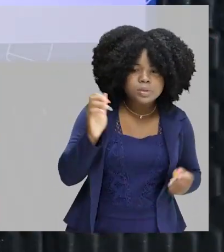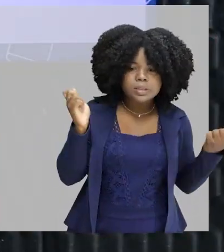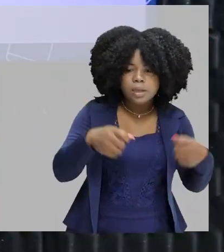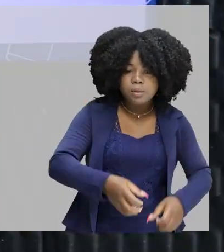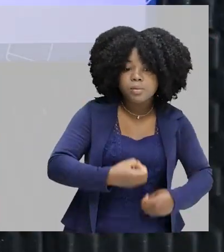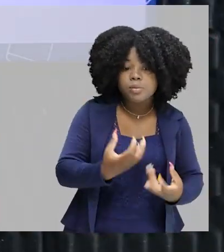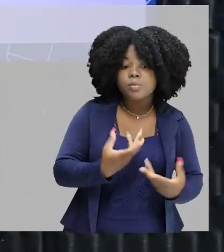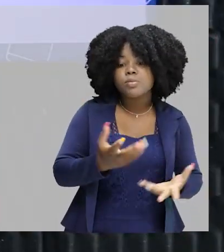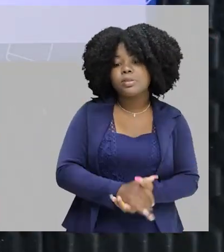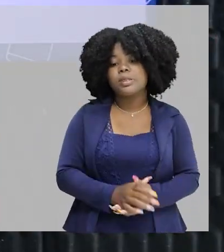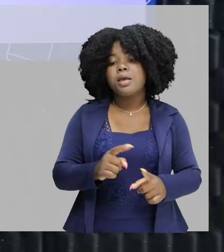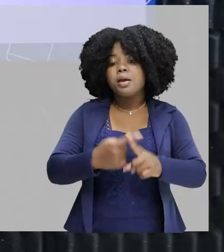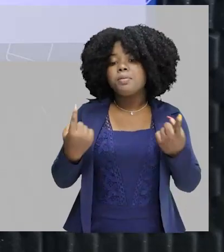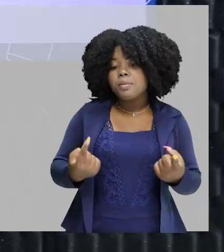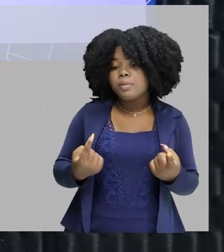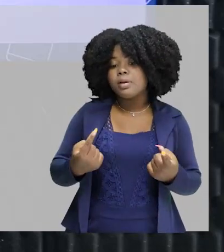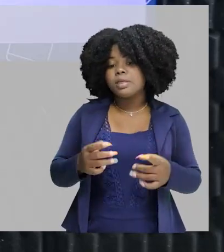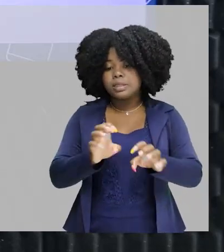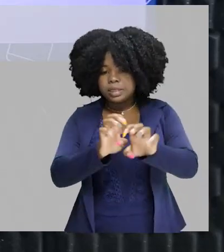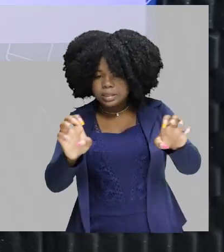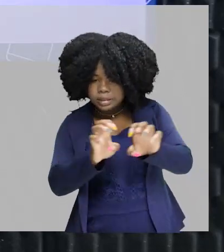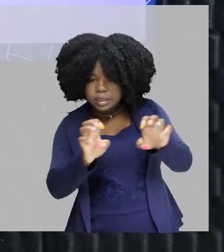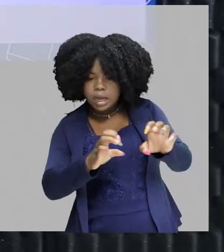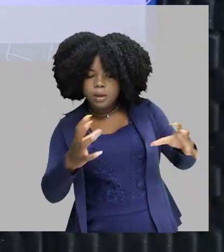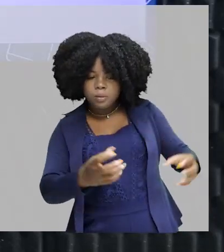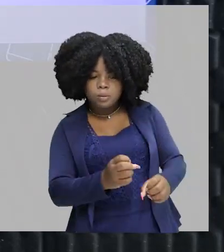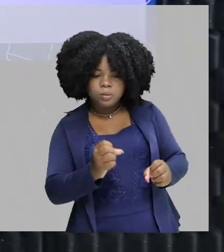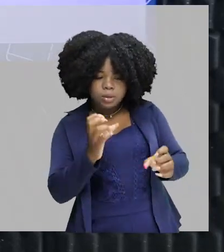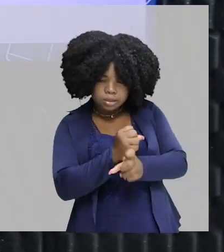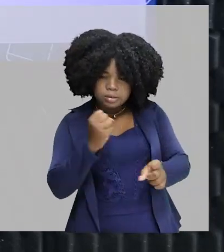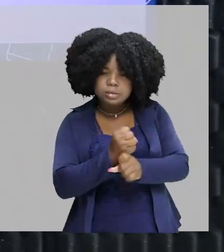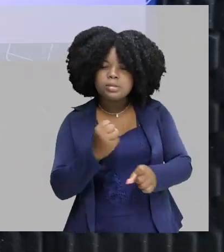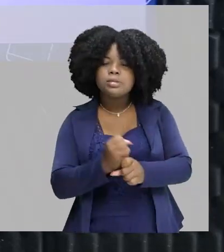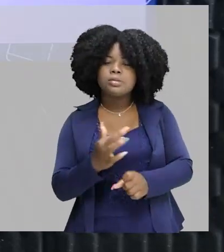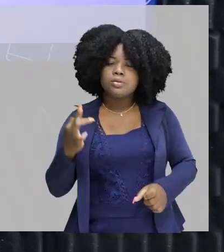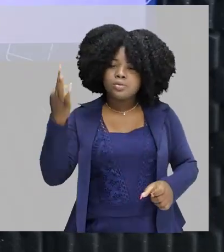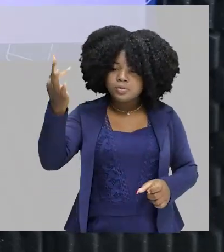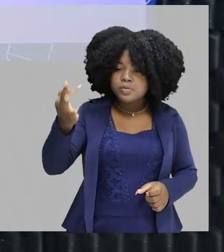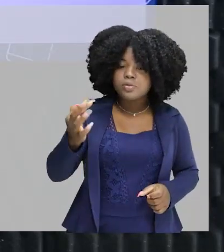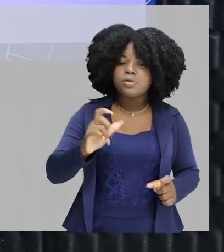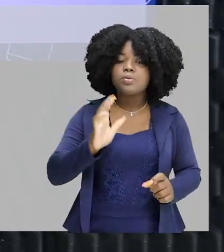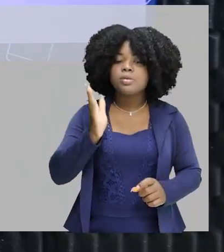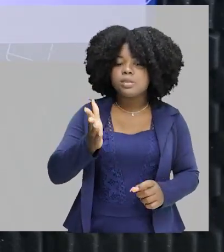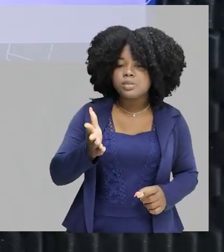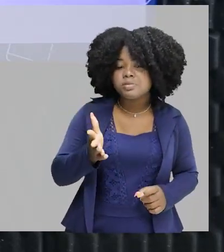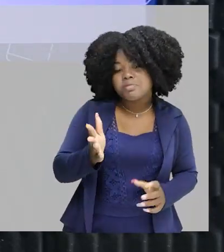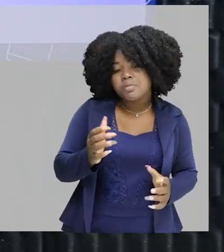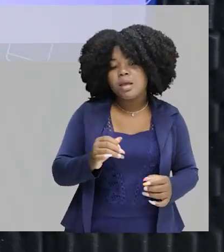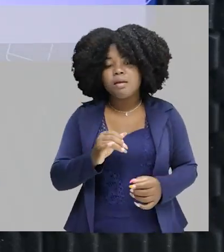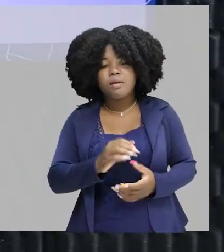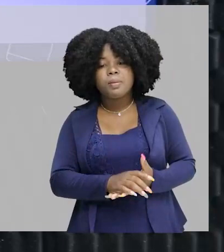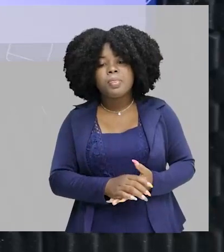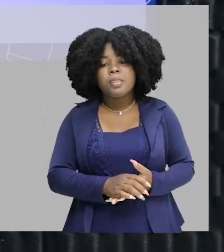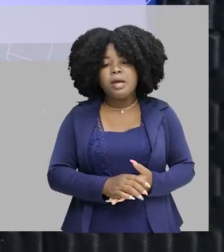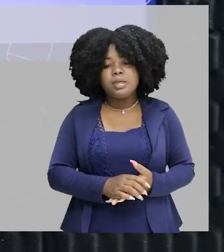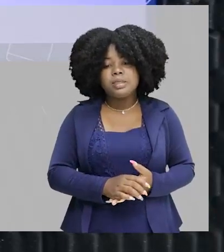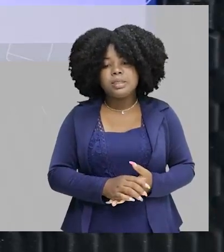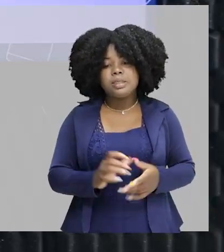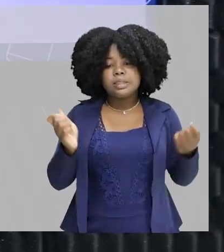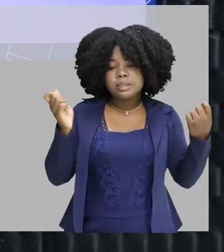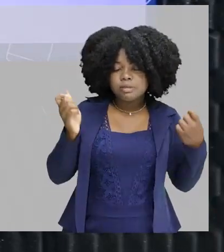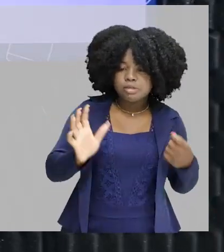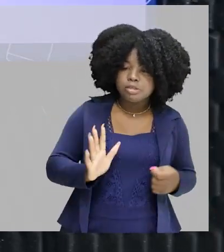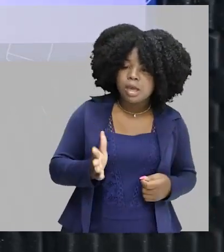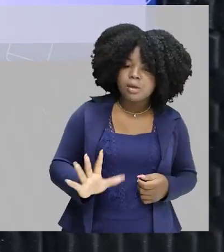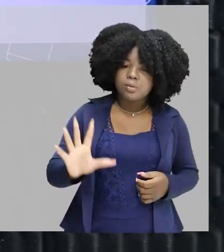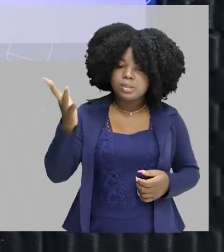que já aconteceu. Então, com base no dia anterior, quanto de pães foram vendidos,